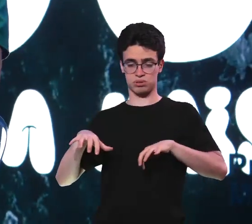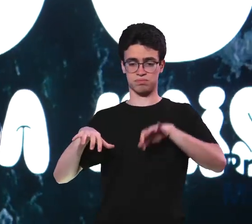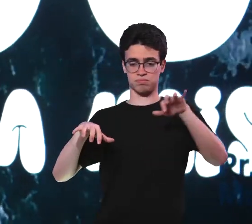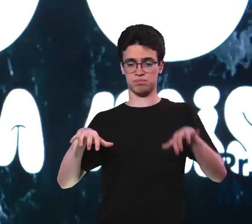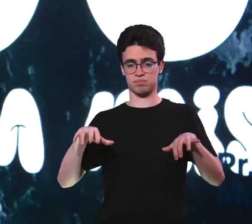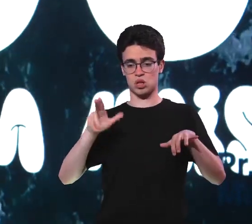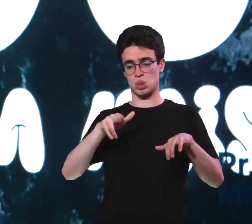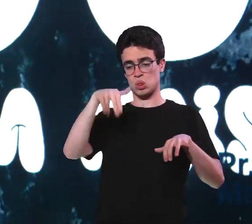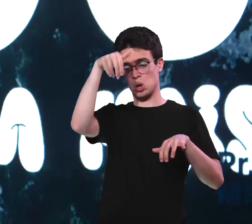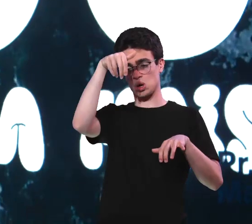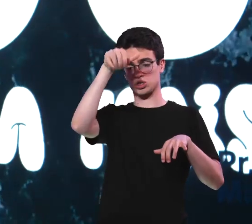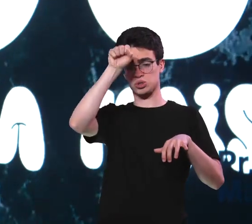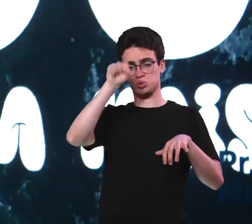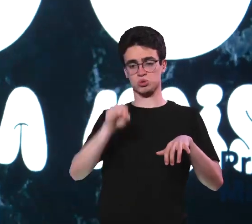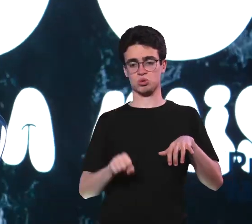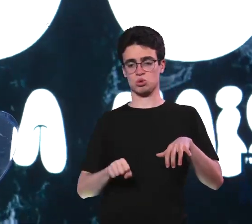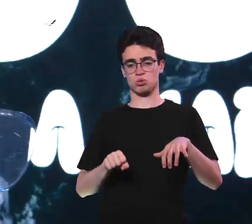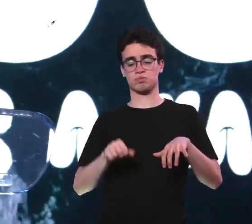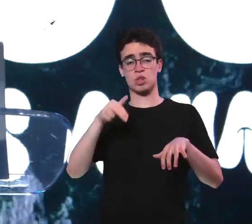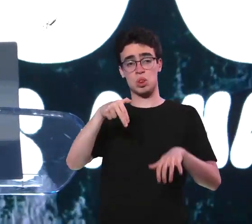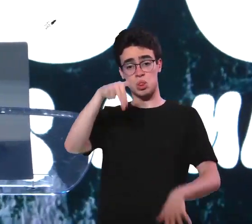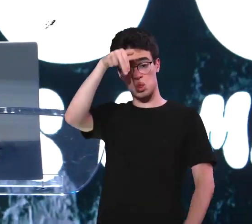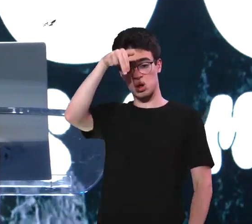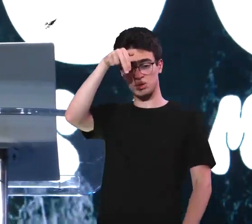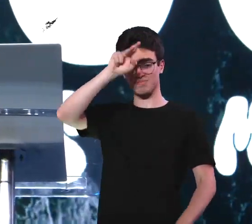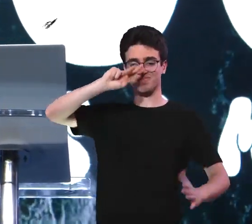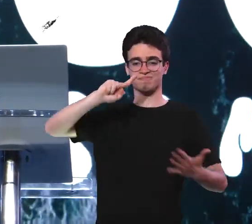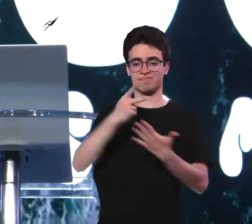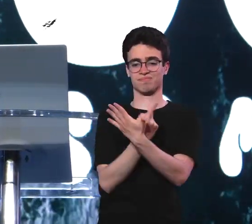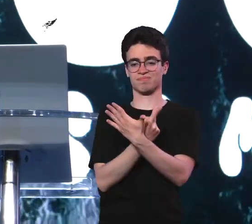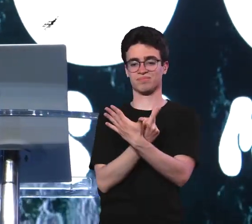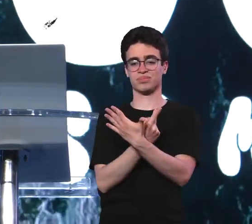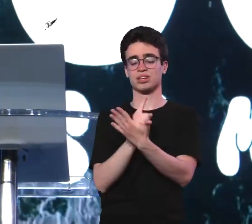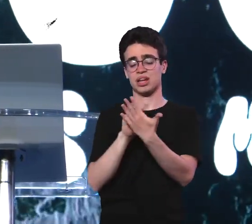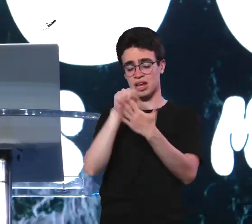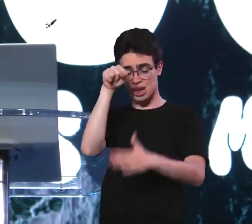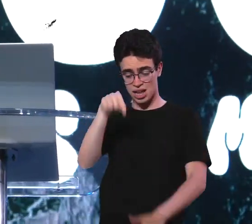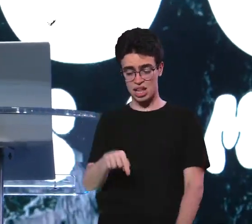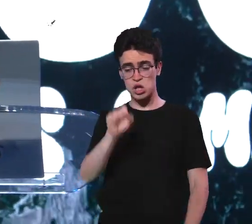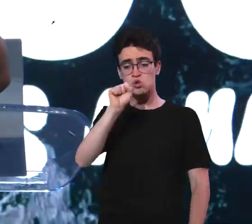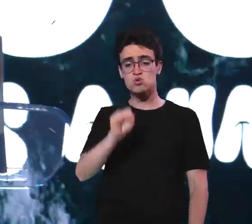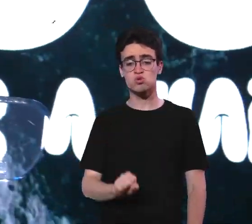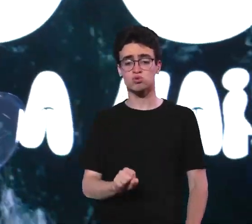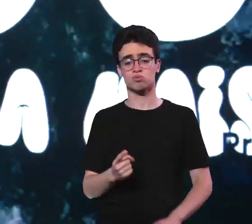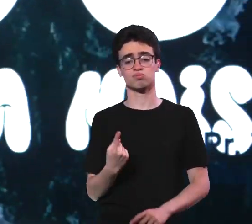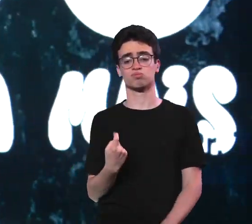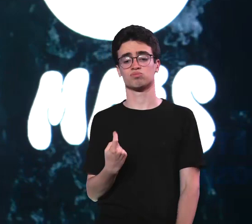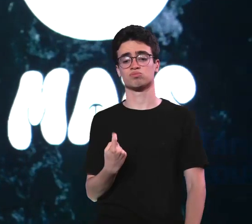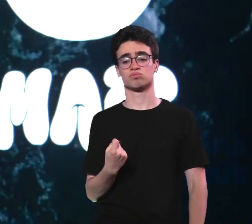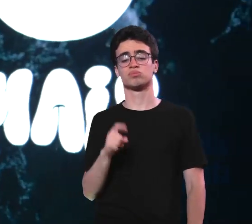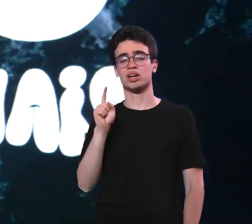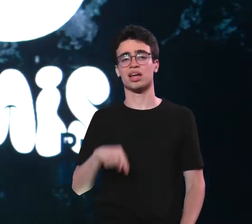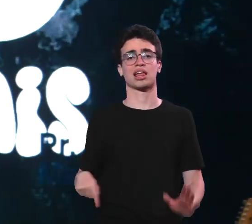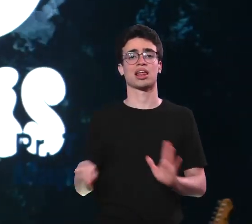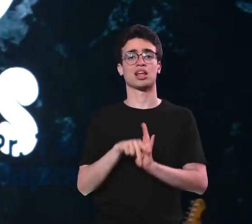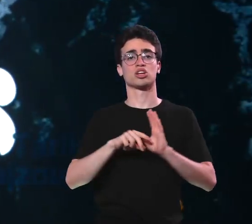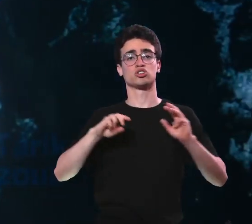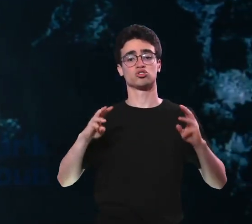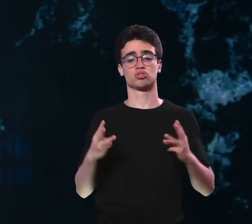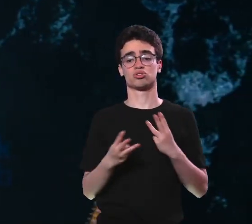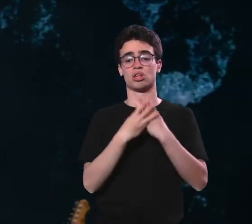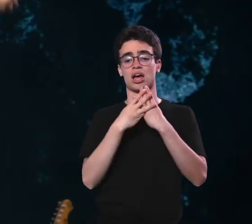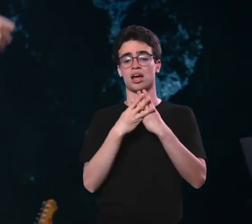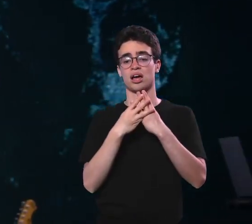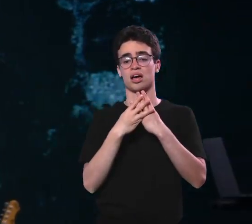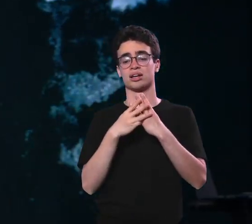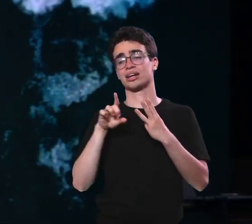do sul. E o reino do norte caiu, e só restava o reino do sul, que era o reino de Judá, onde a